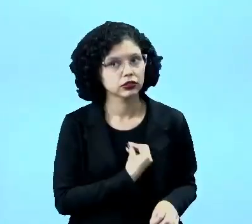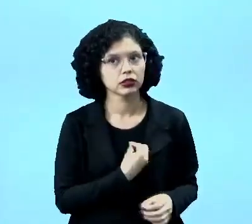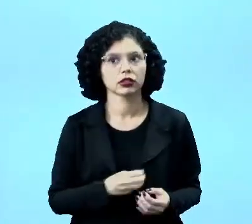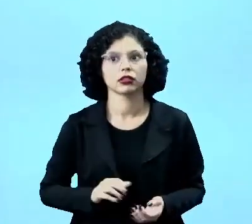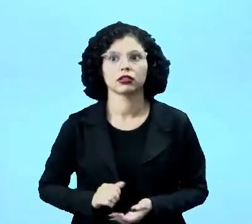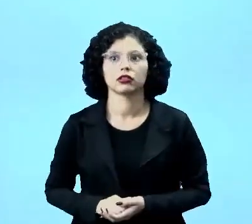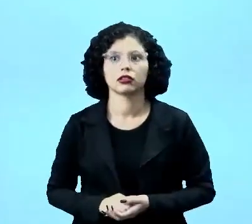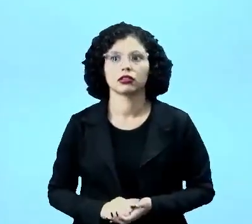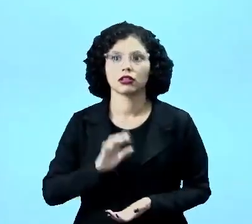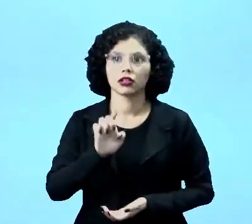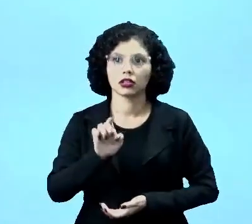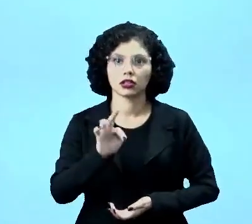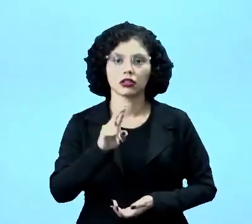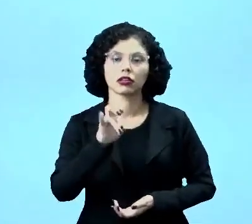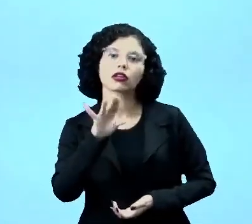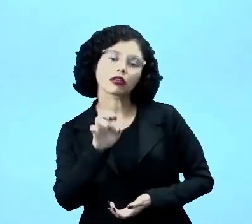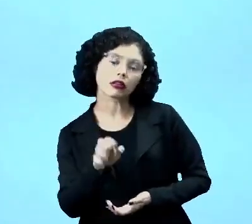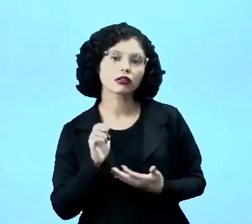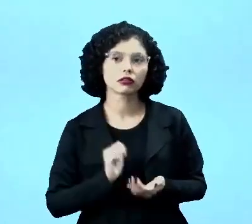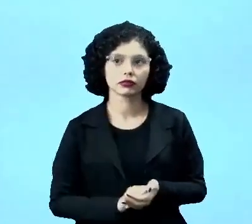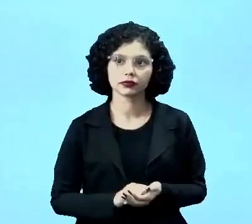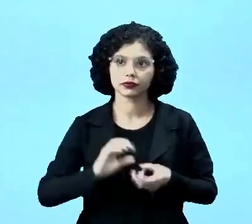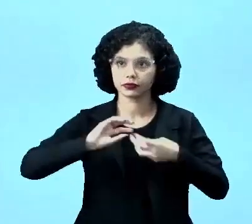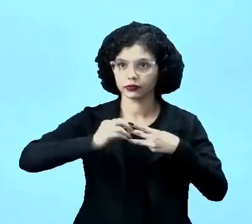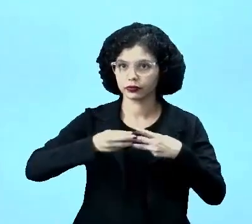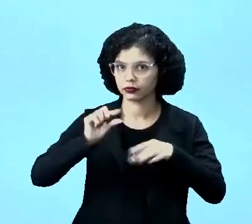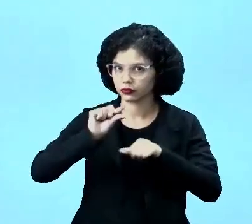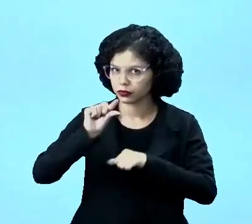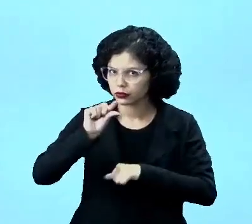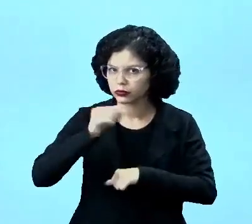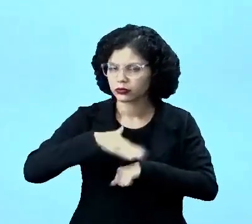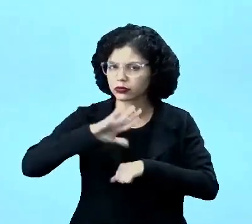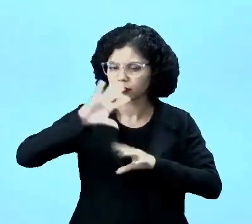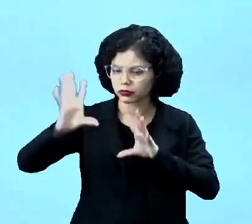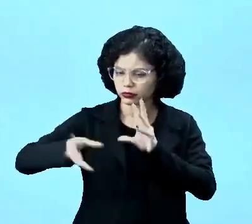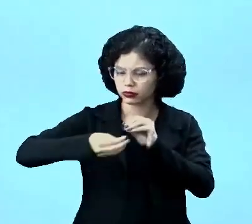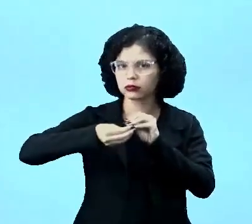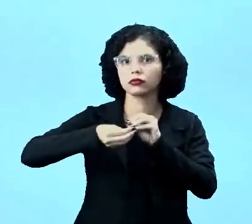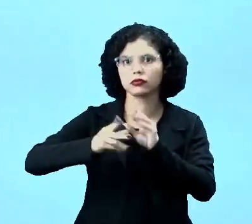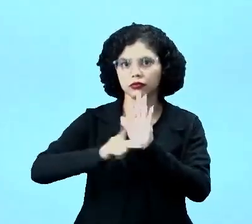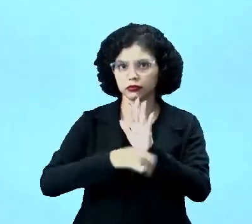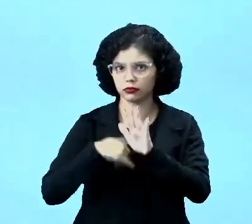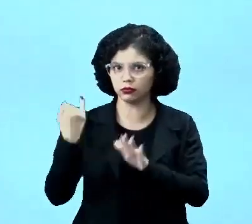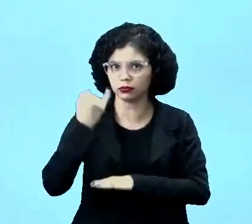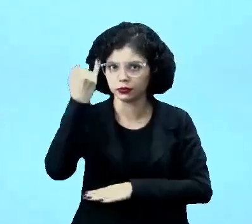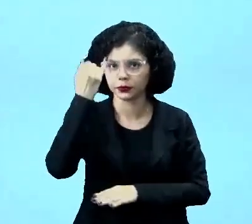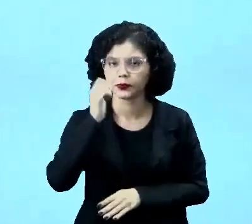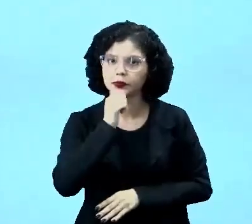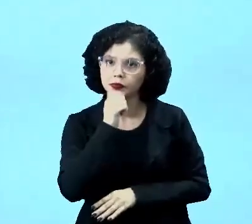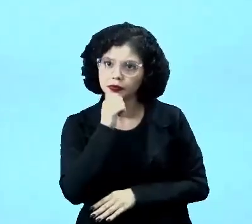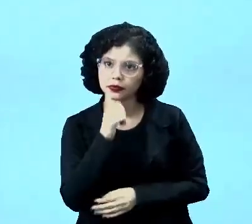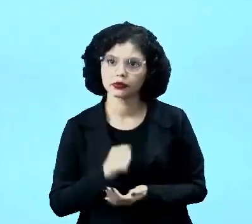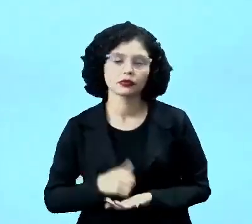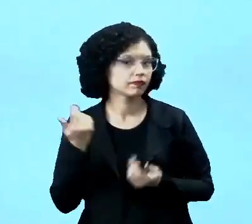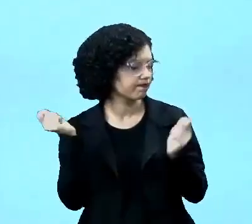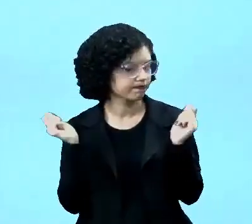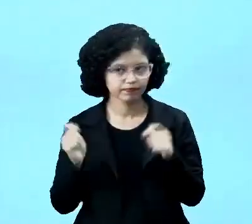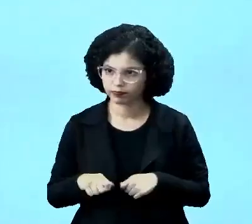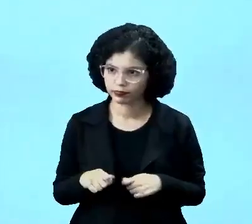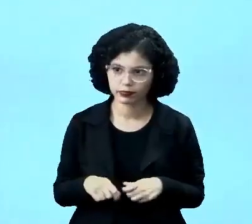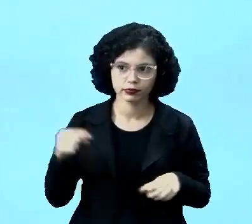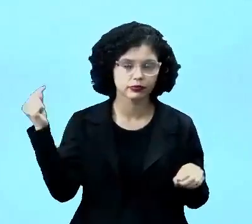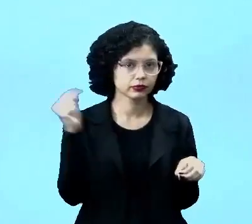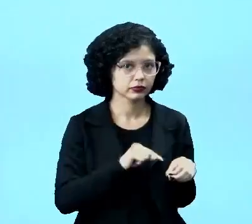em células eucariontes, que é uma célula um pouquinho mais complexa e mais especializada. Quem não possui estrutura